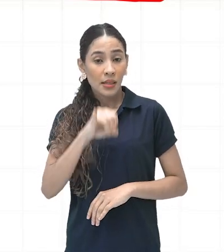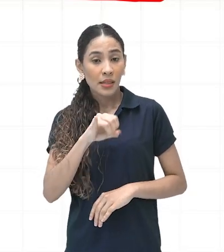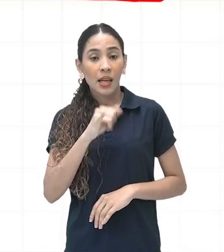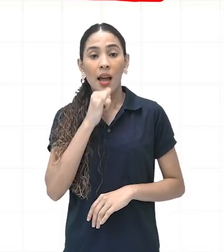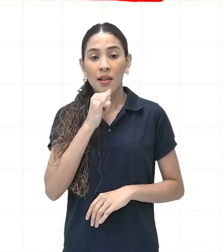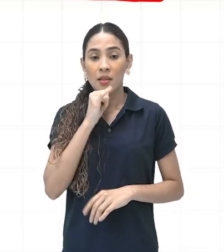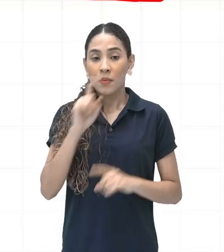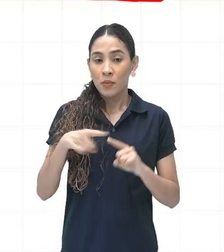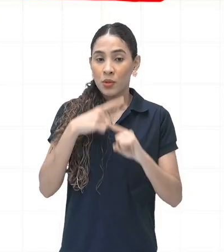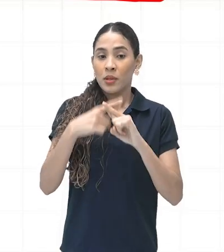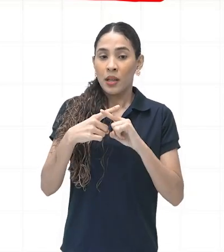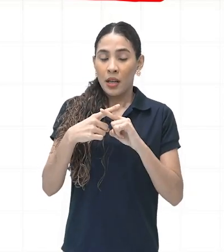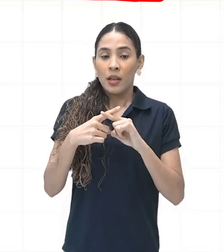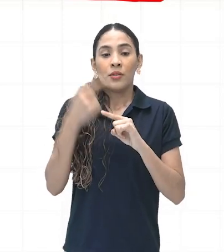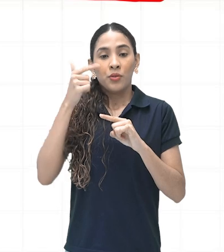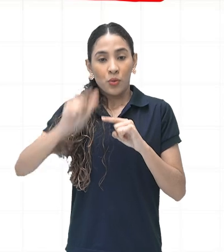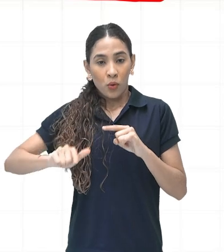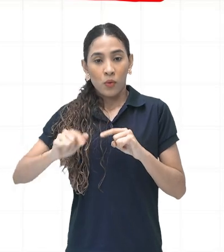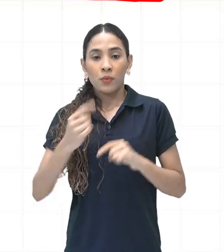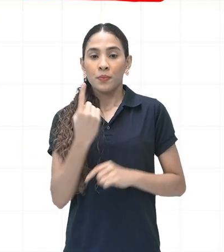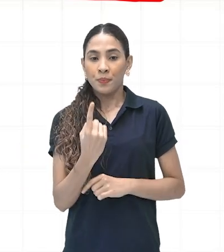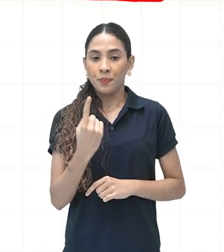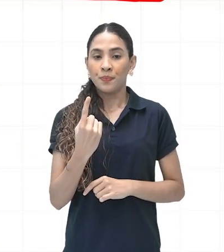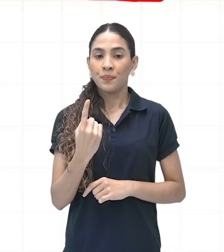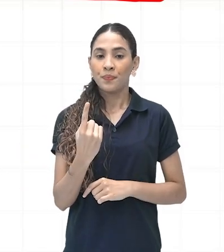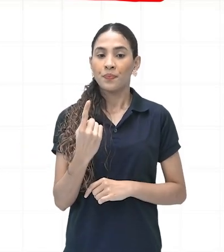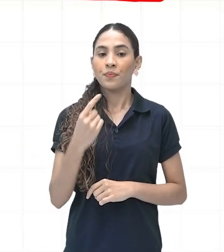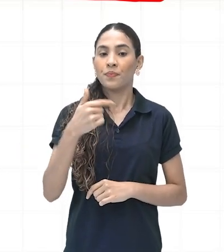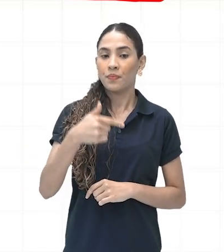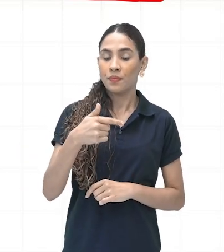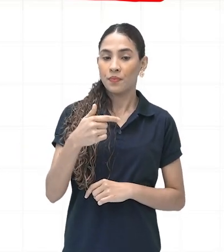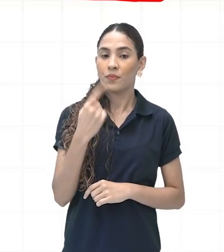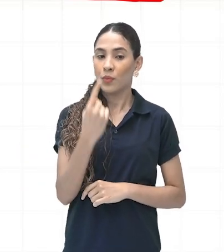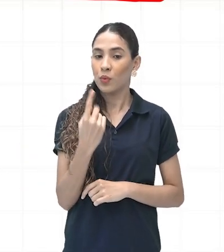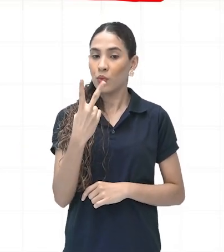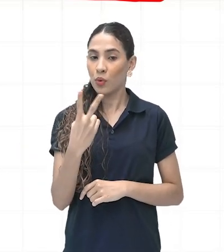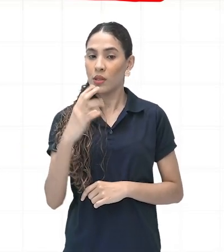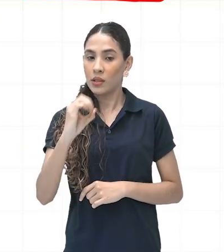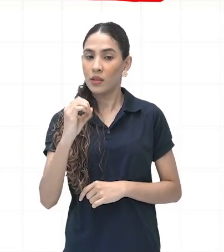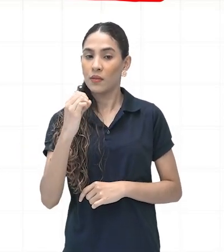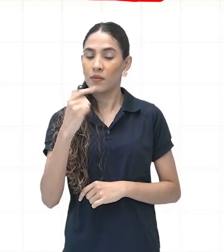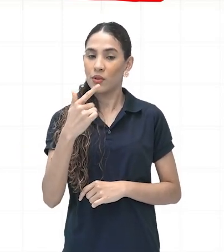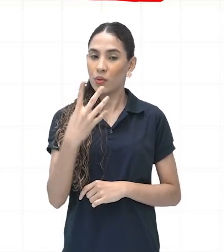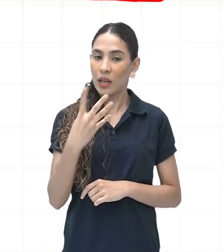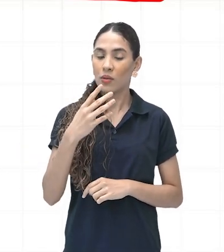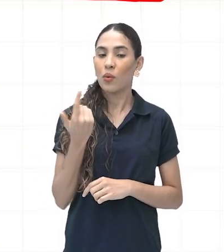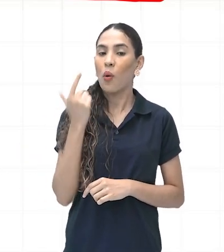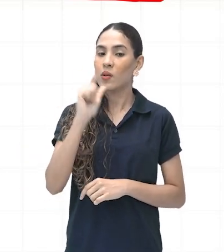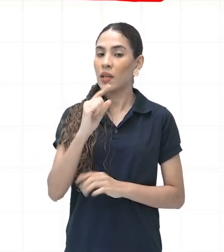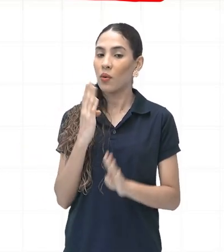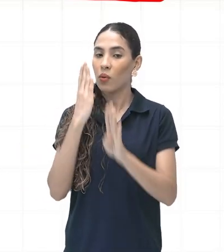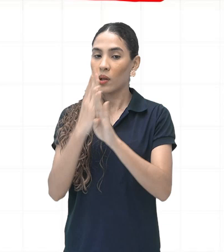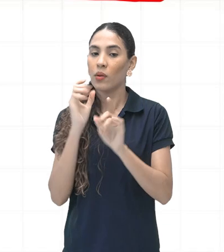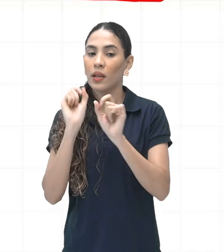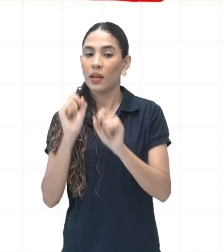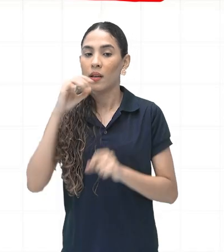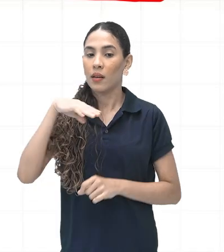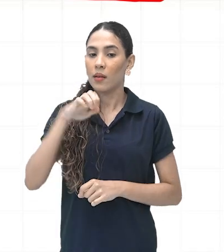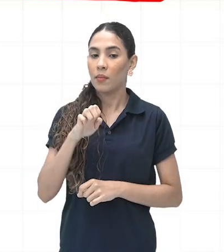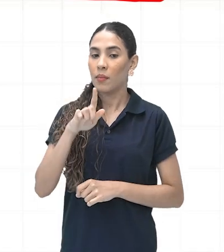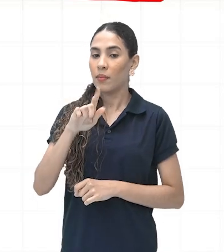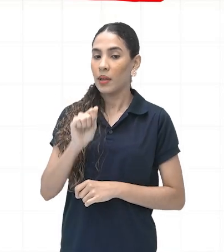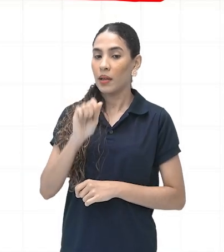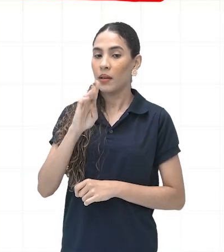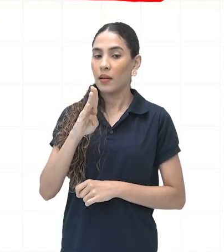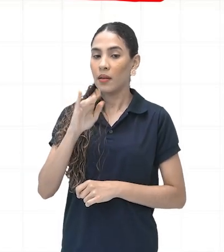eu multiplicar mais uma vez por 1024, eu chego, então, em megabyte,